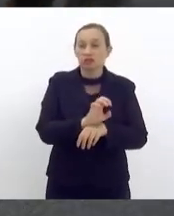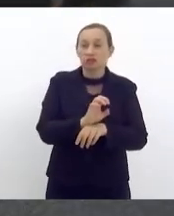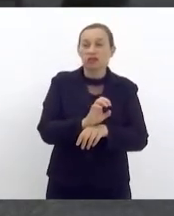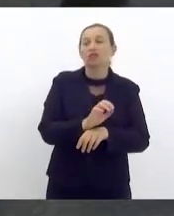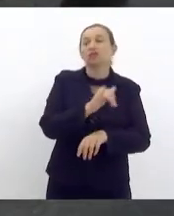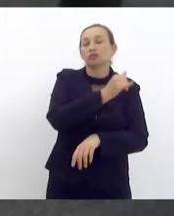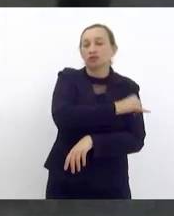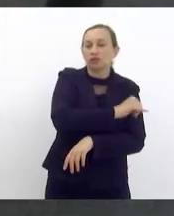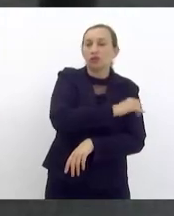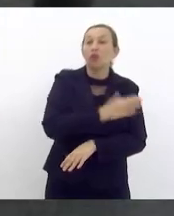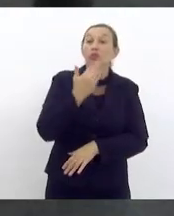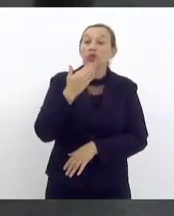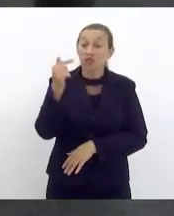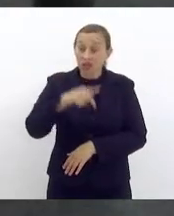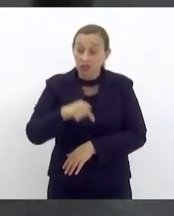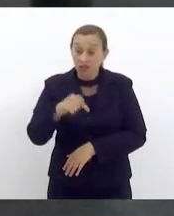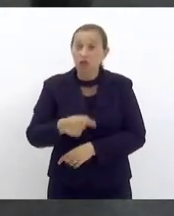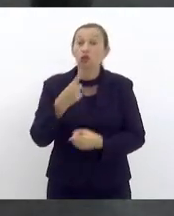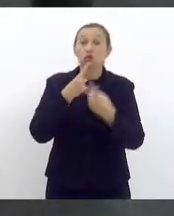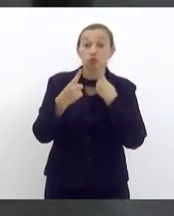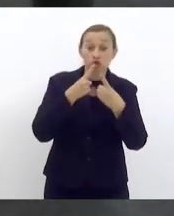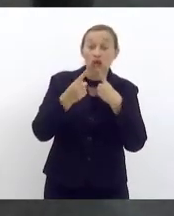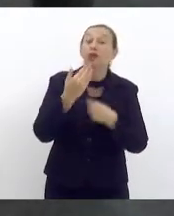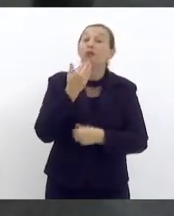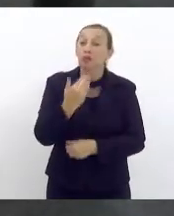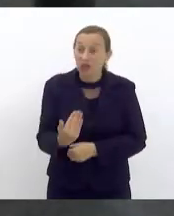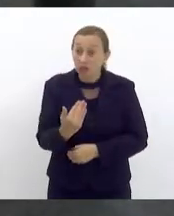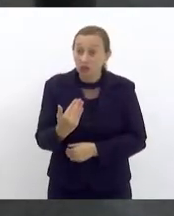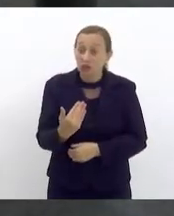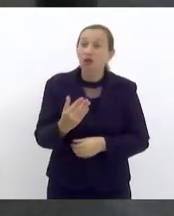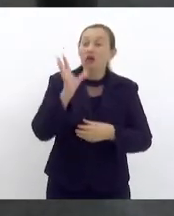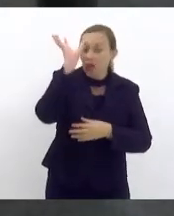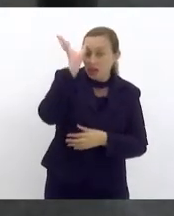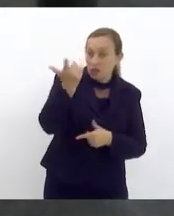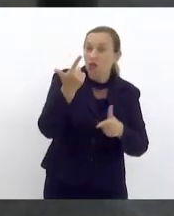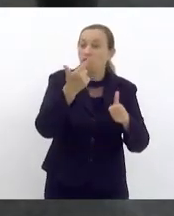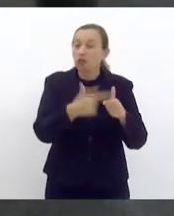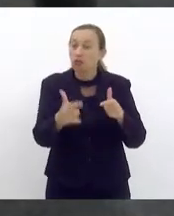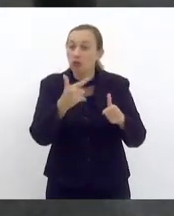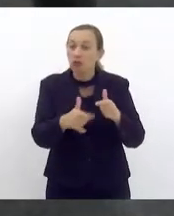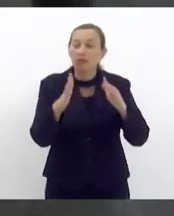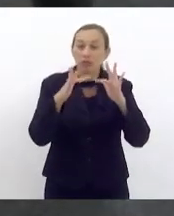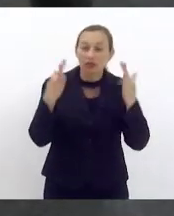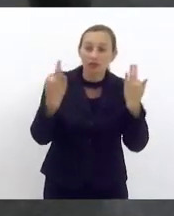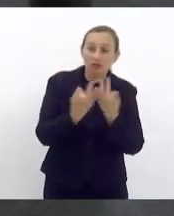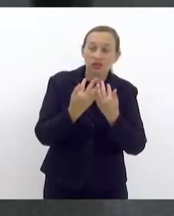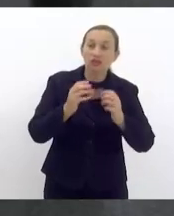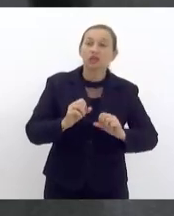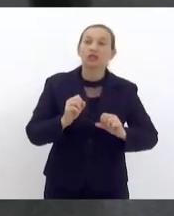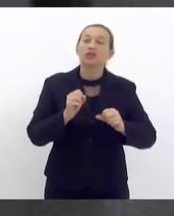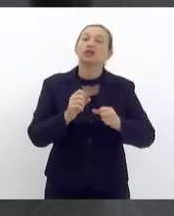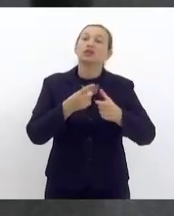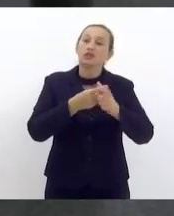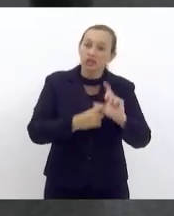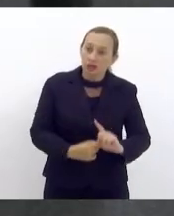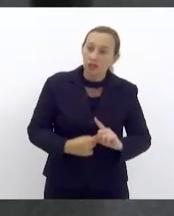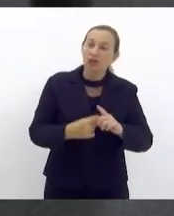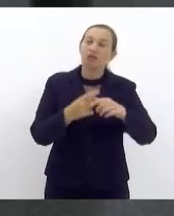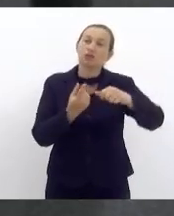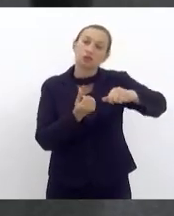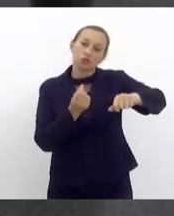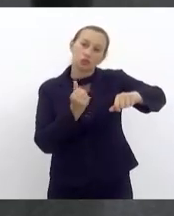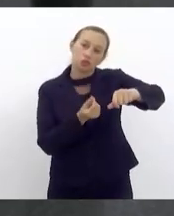um apelo vim aqui no diálogo pedir que se resolva o problema para as famílias que dependem do super-rj